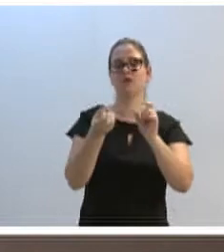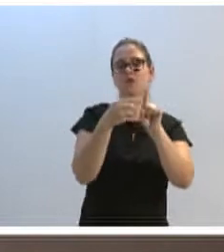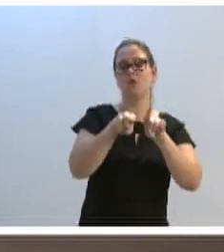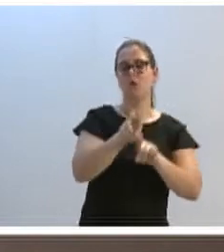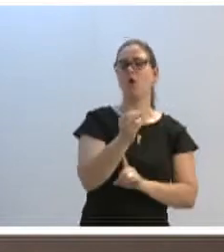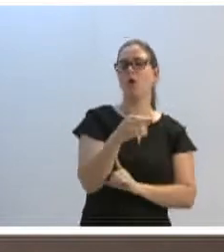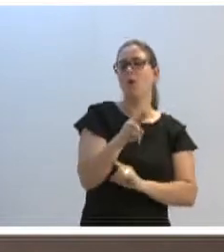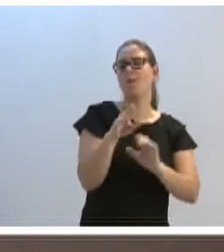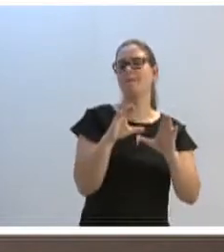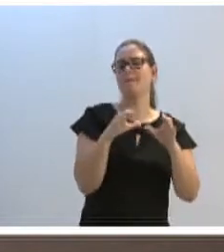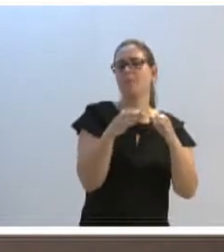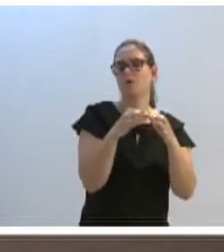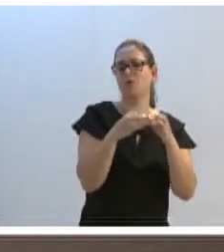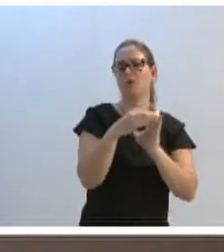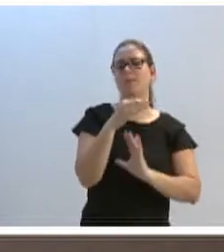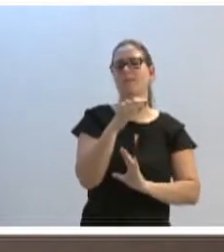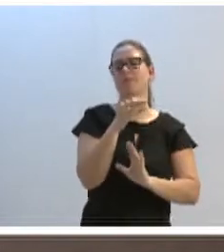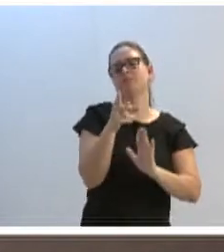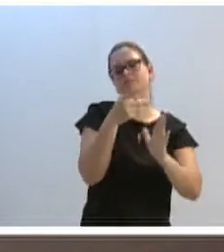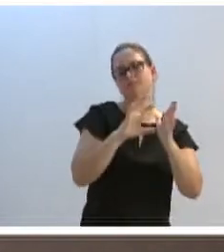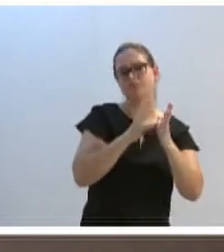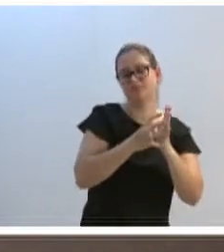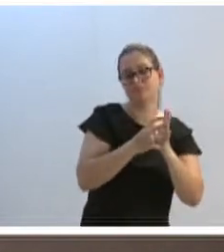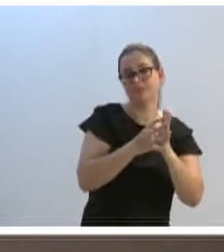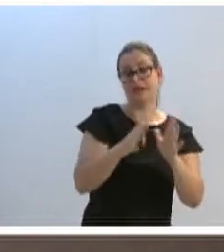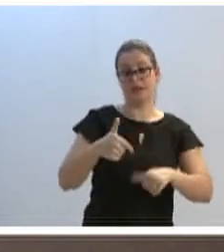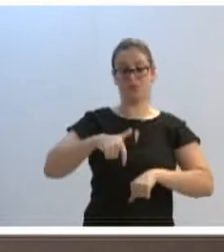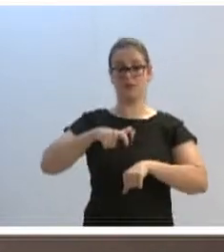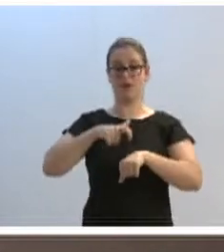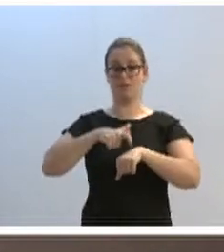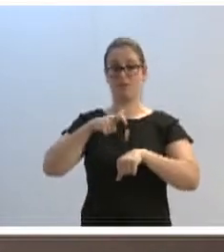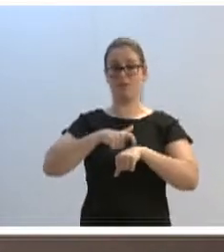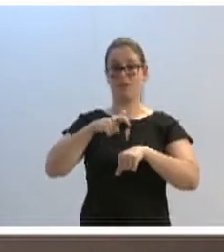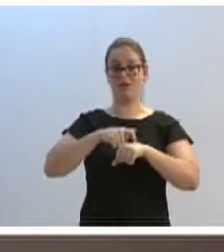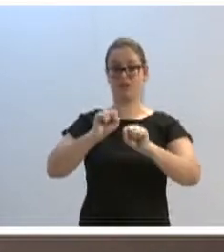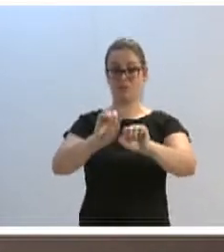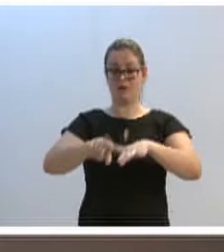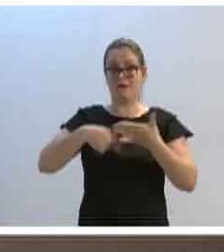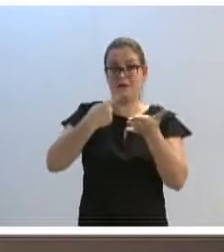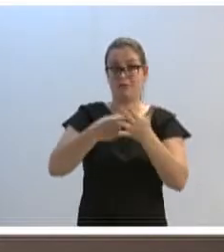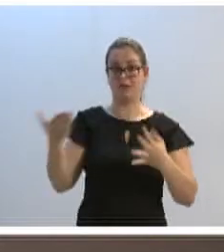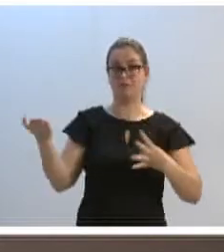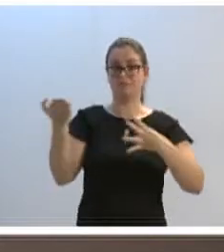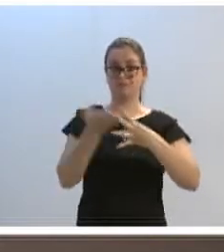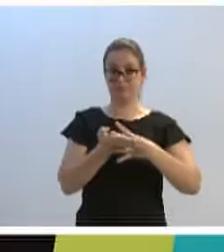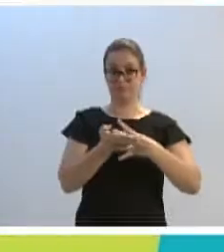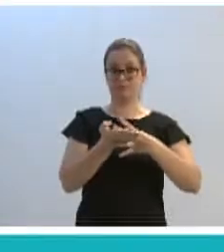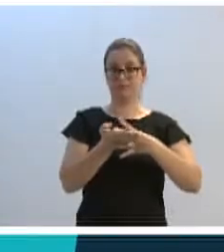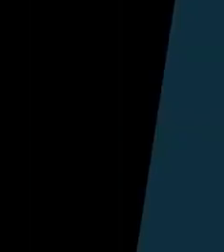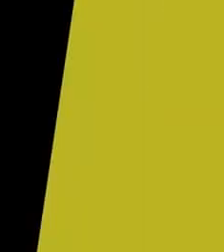Artigo 28.5. Então, neste momento, a sessão está suspensa.